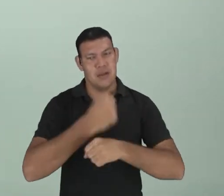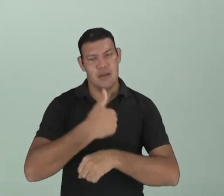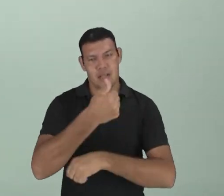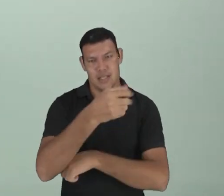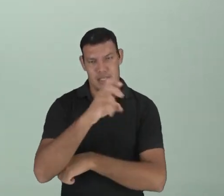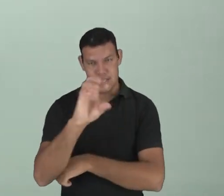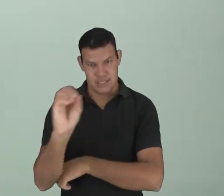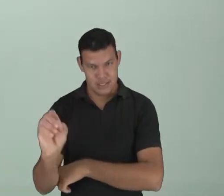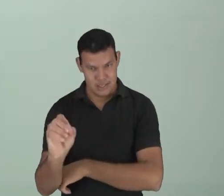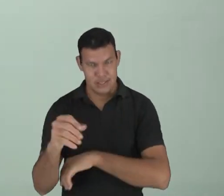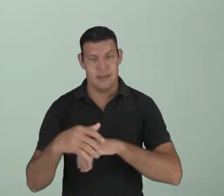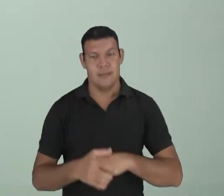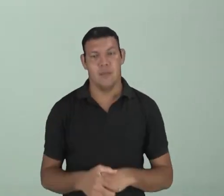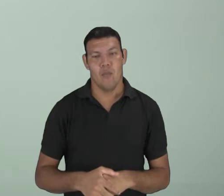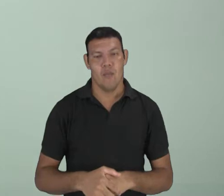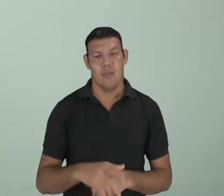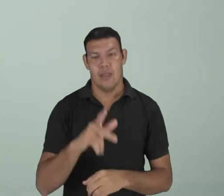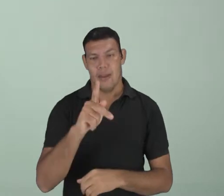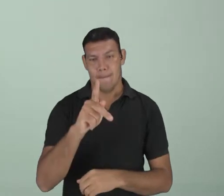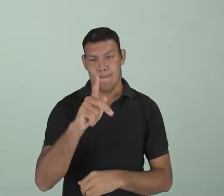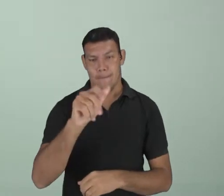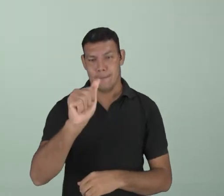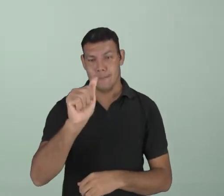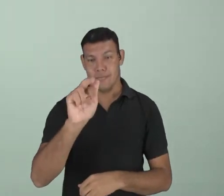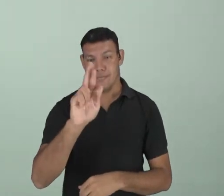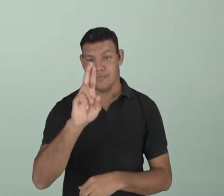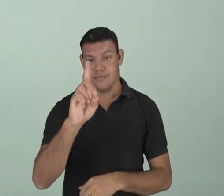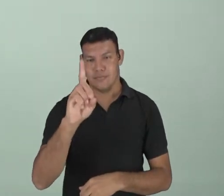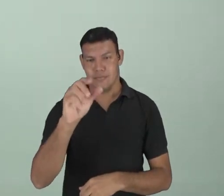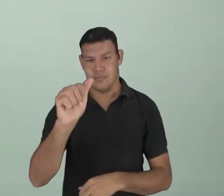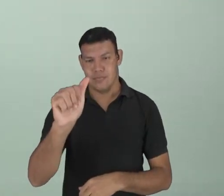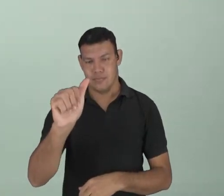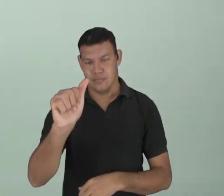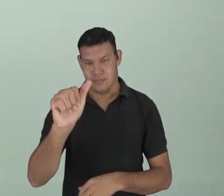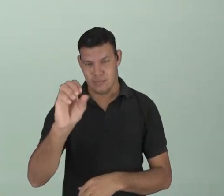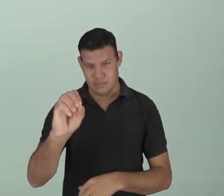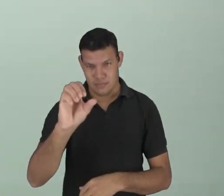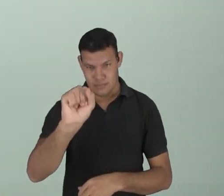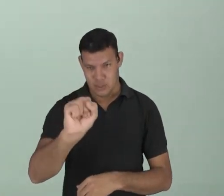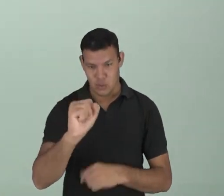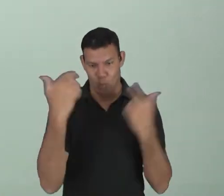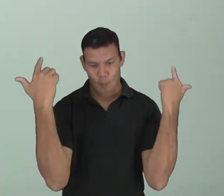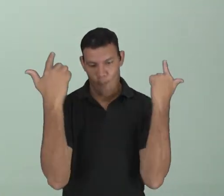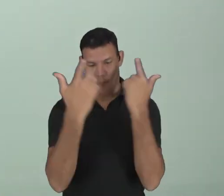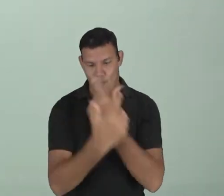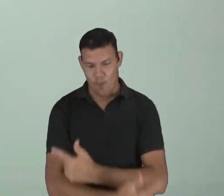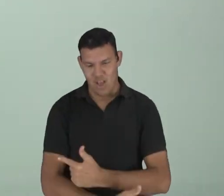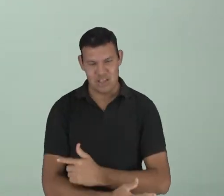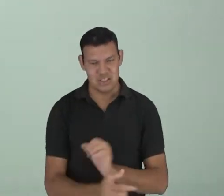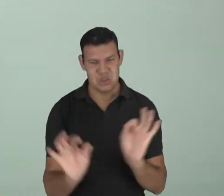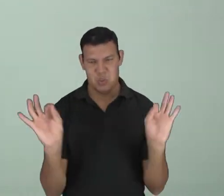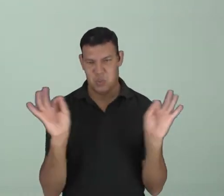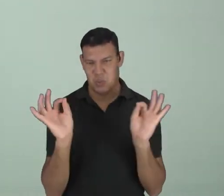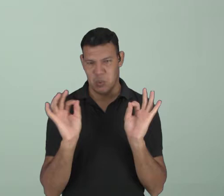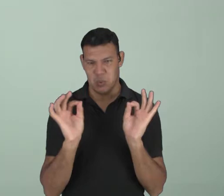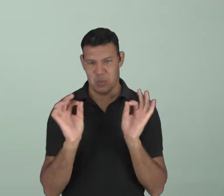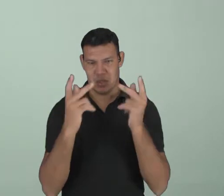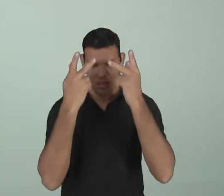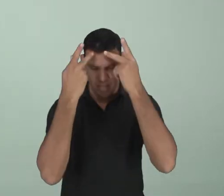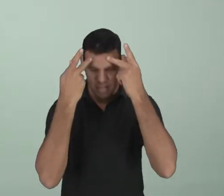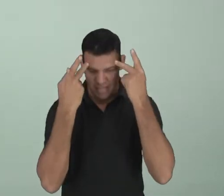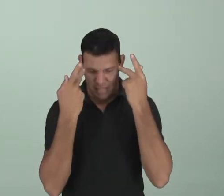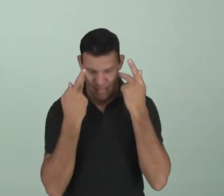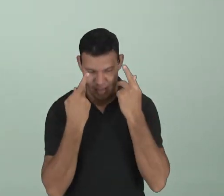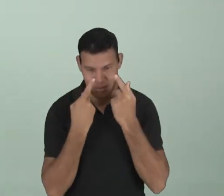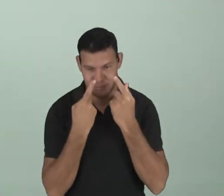certo? Então ele descreve eles como pardos nus, sem alguma coisa que lhes cobrisse suas vergonhas. Então